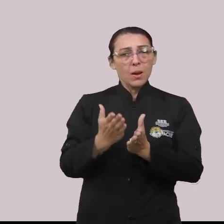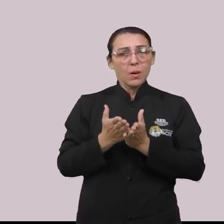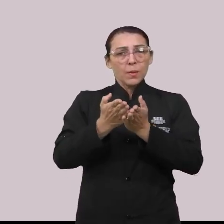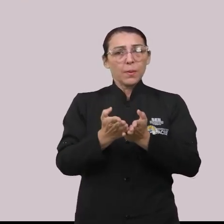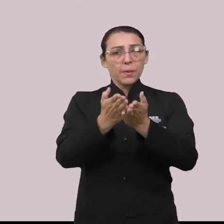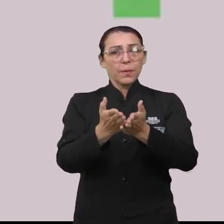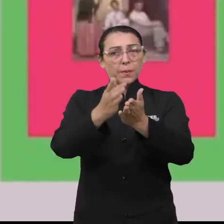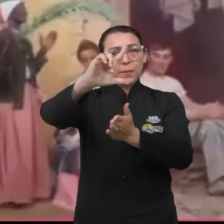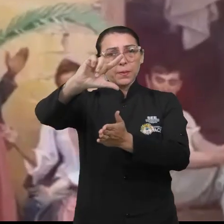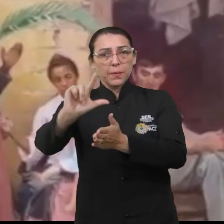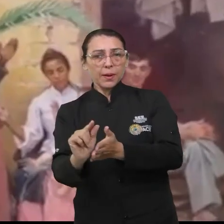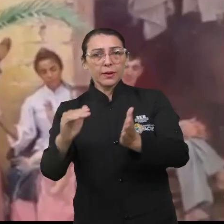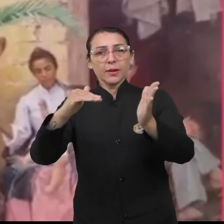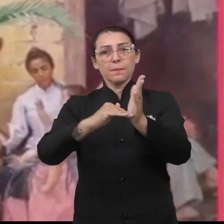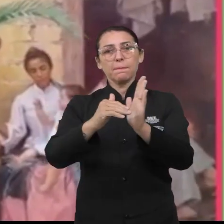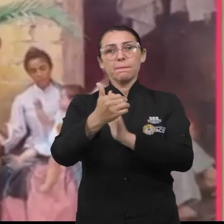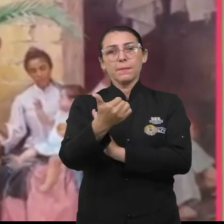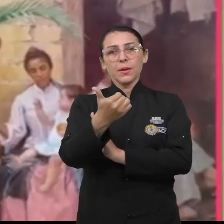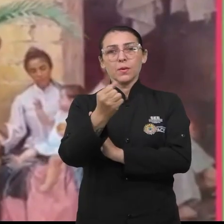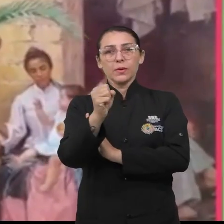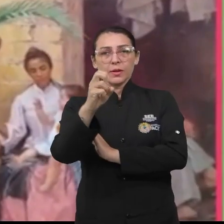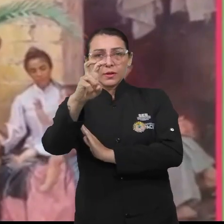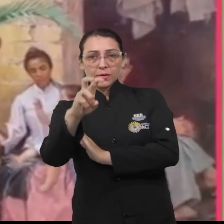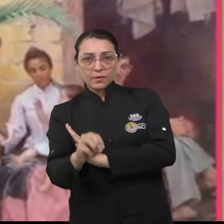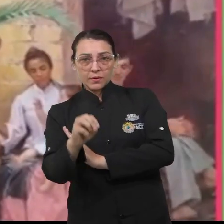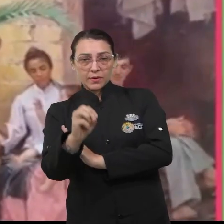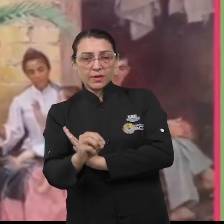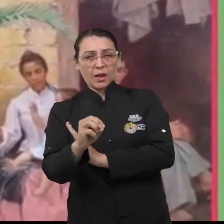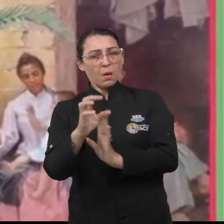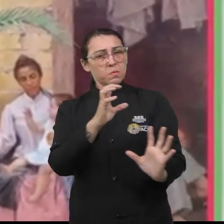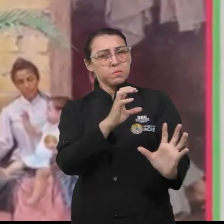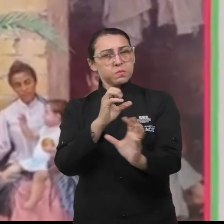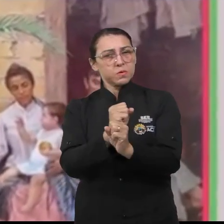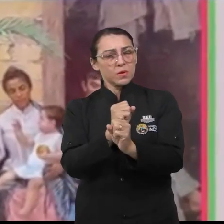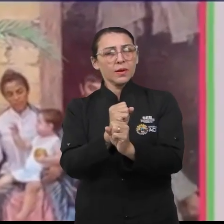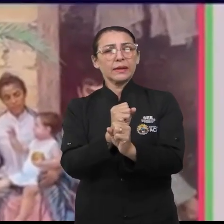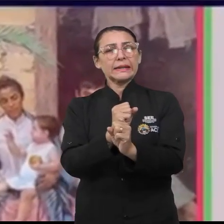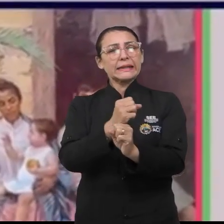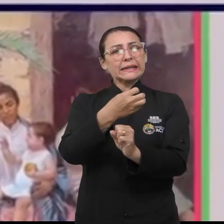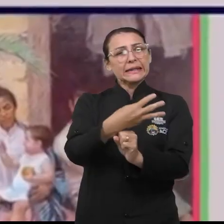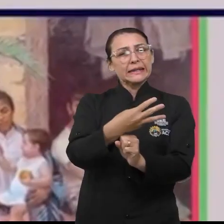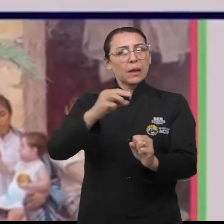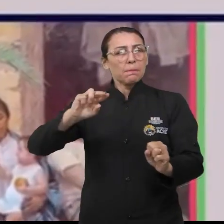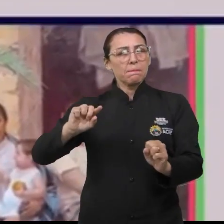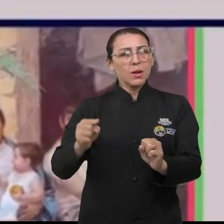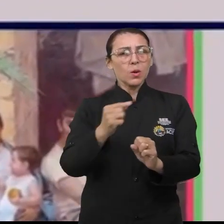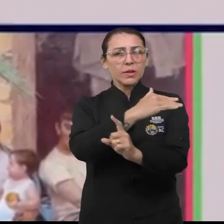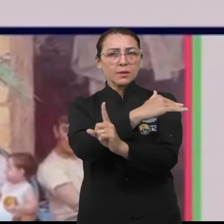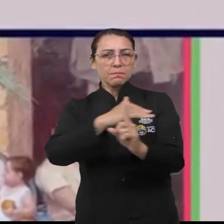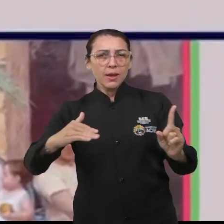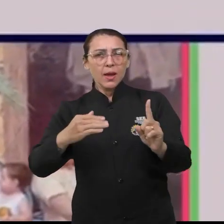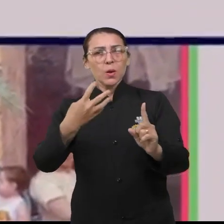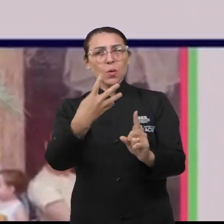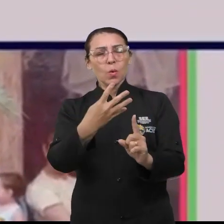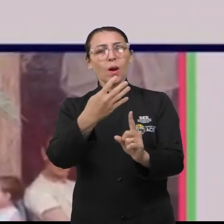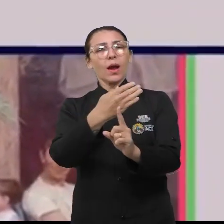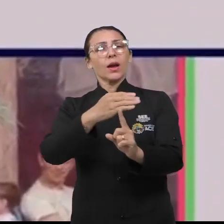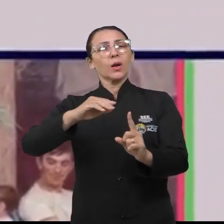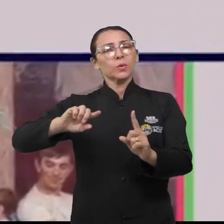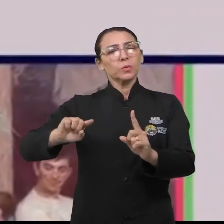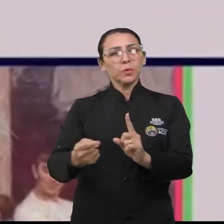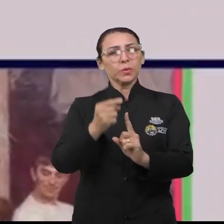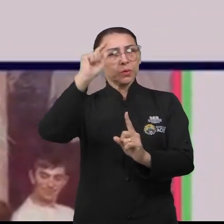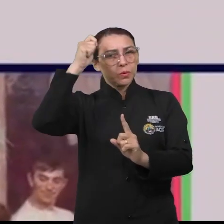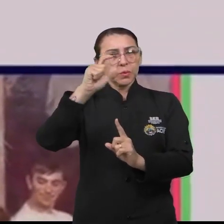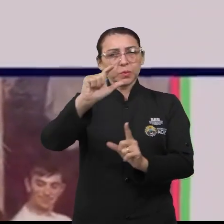da África, até 1850, calcula-se que entre 3,5 milhões e 4 milhões de